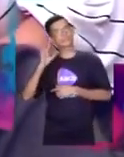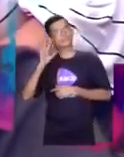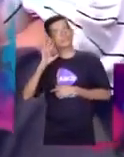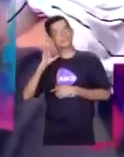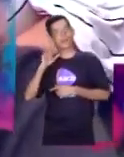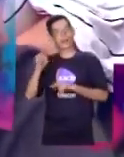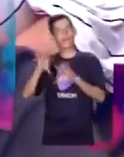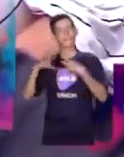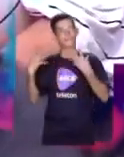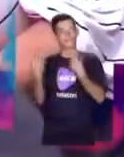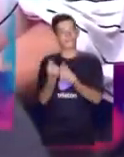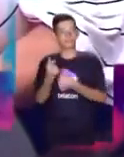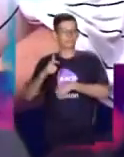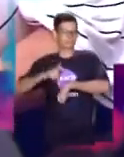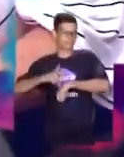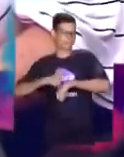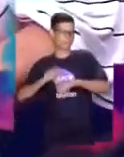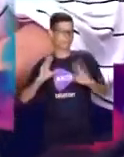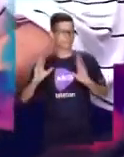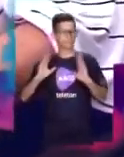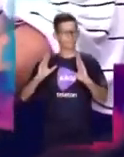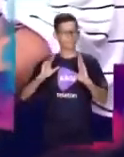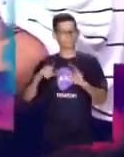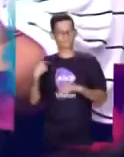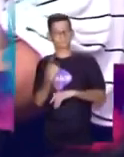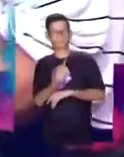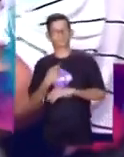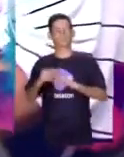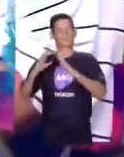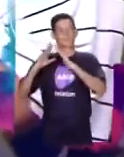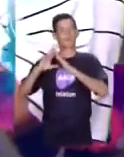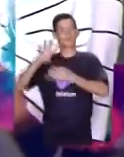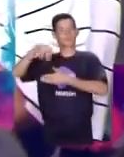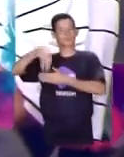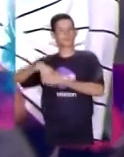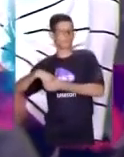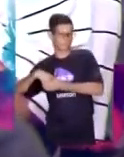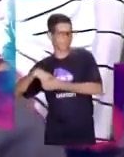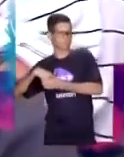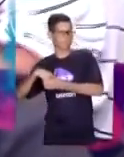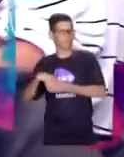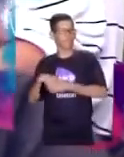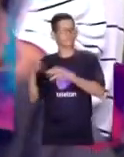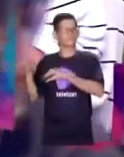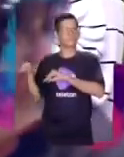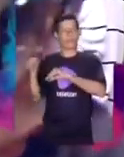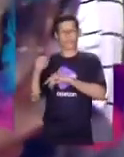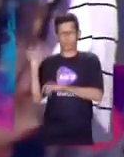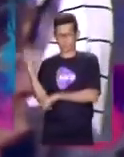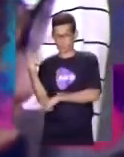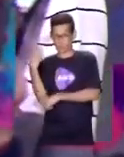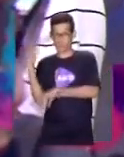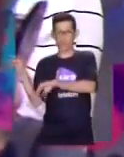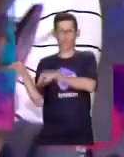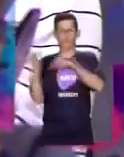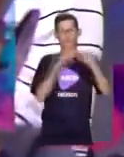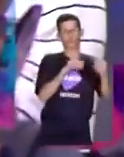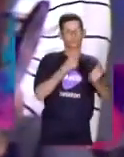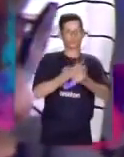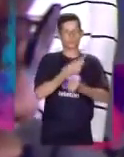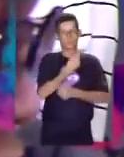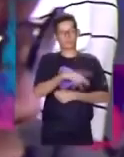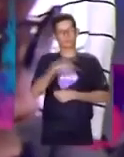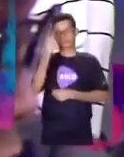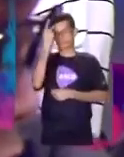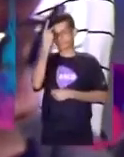minha família. A gente morava no Rio Grande do Sul, se mudou pra cá, graças à